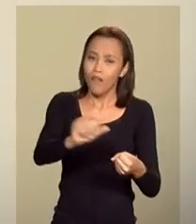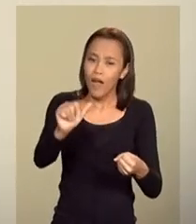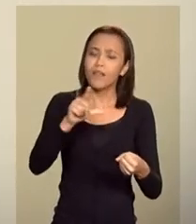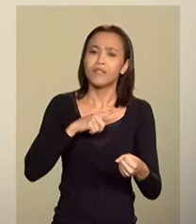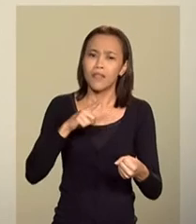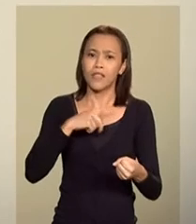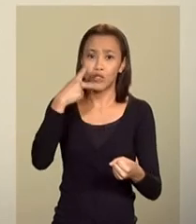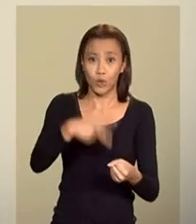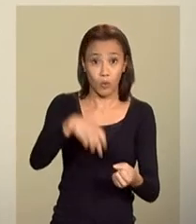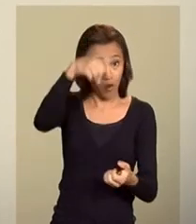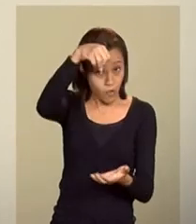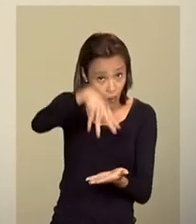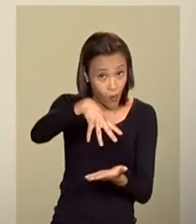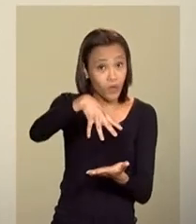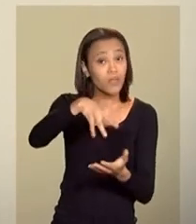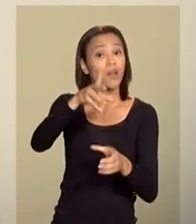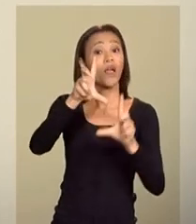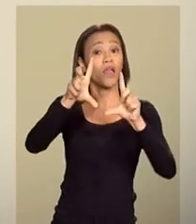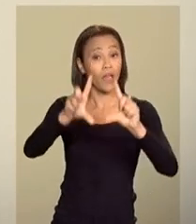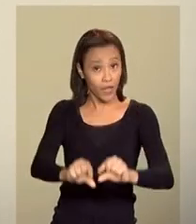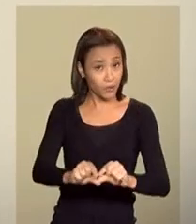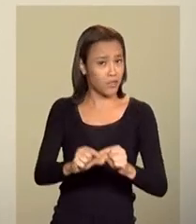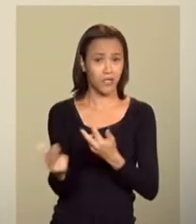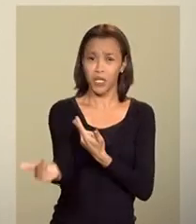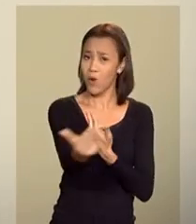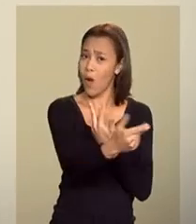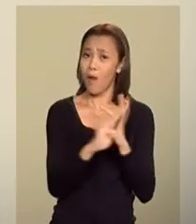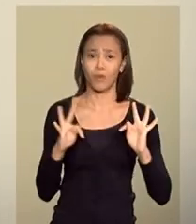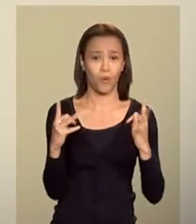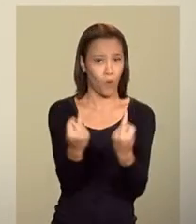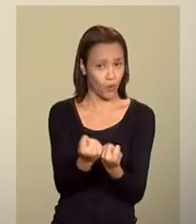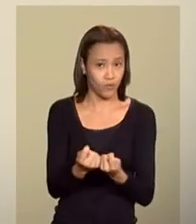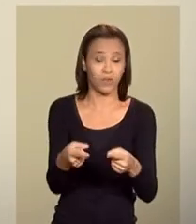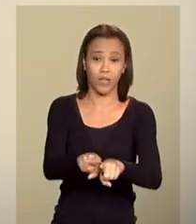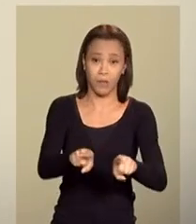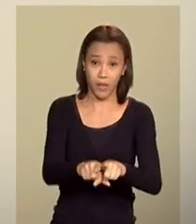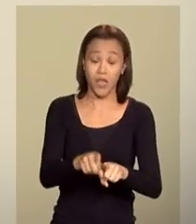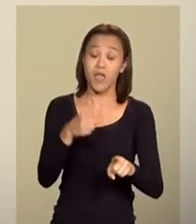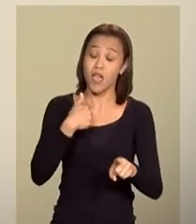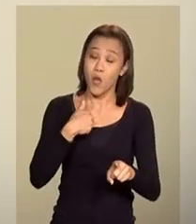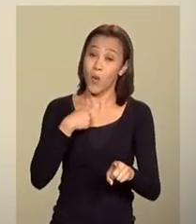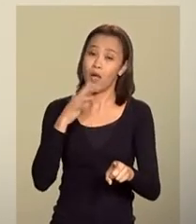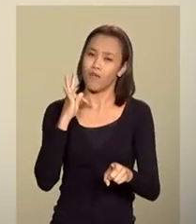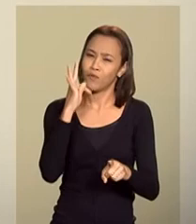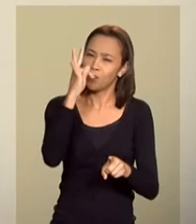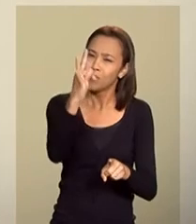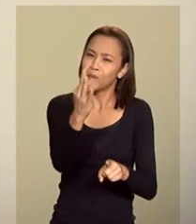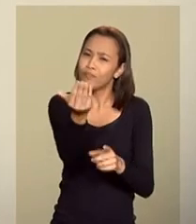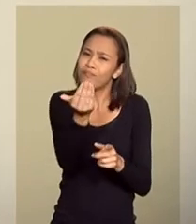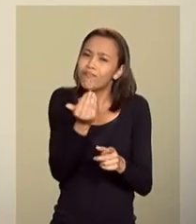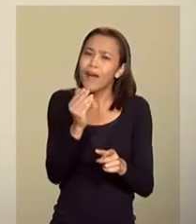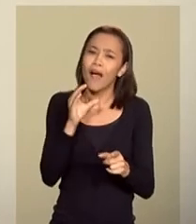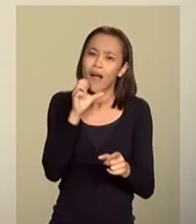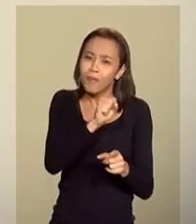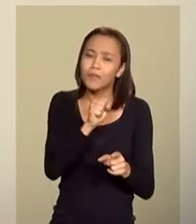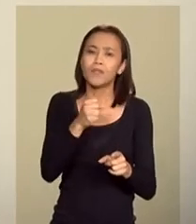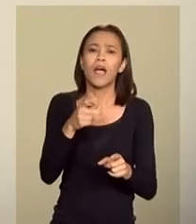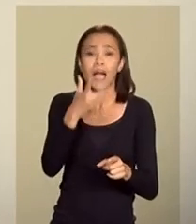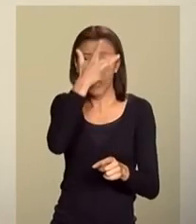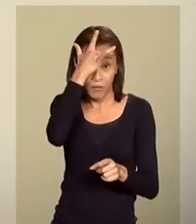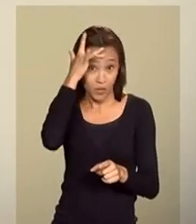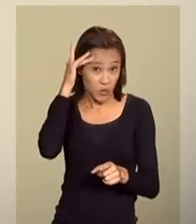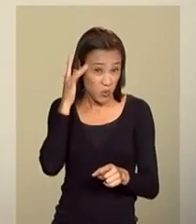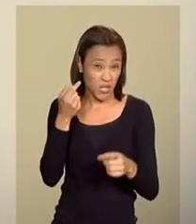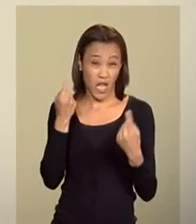assim sua conta de luz reduzida como todos os brasileiros Espero que em breve até mesmo aqueles que